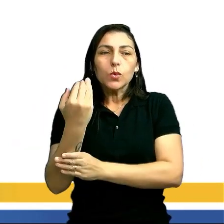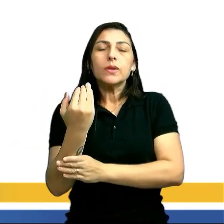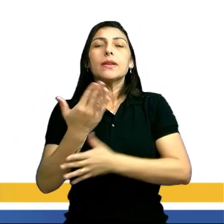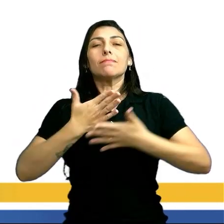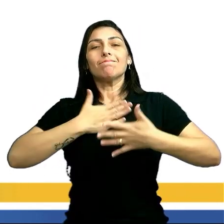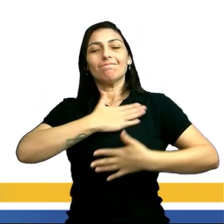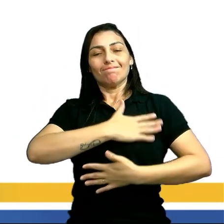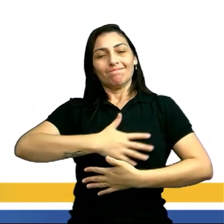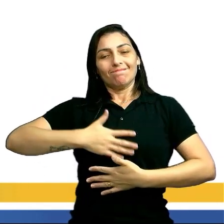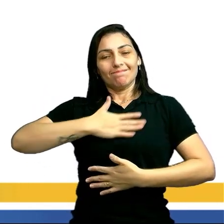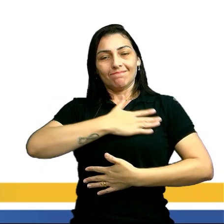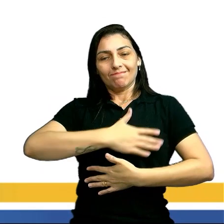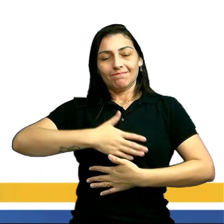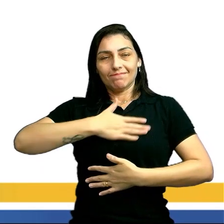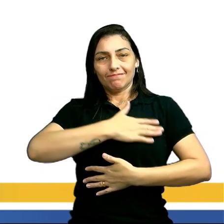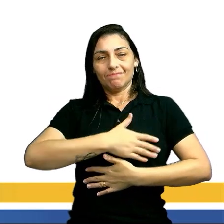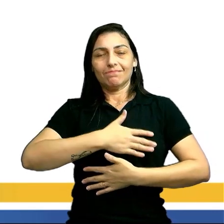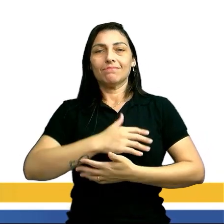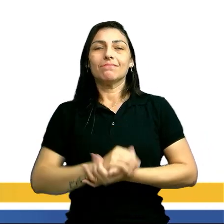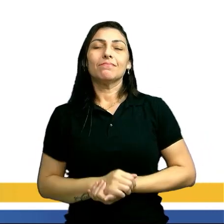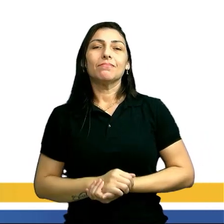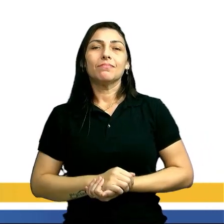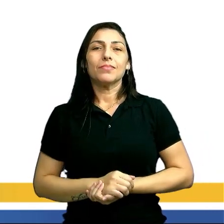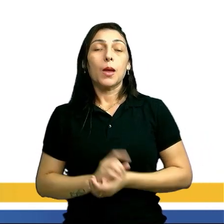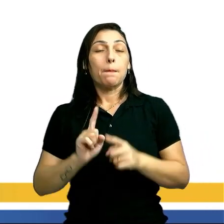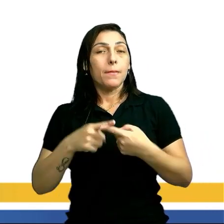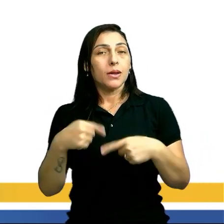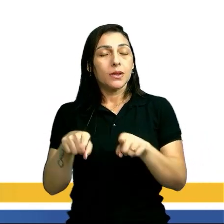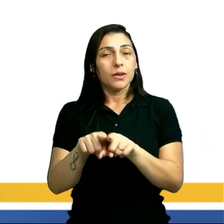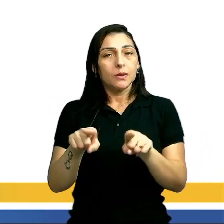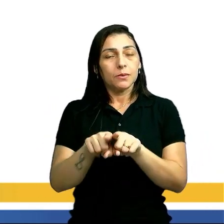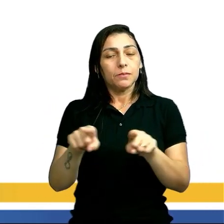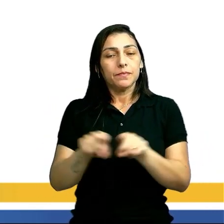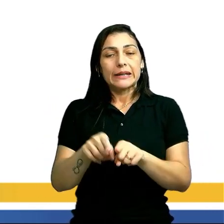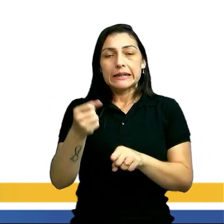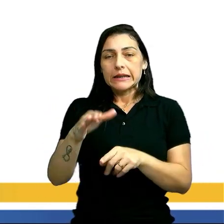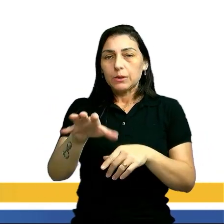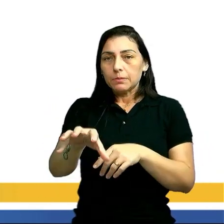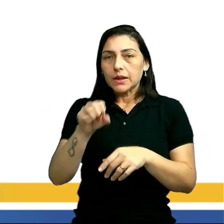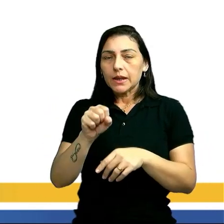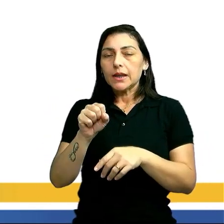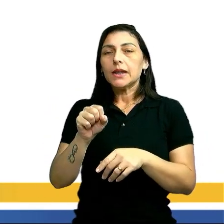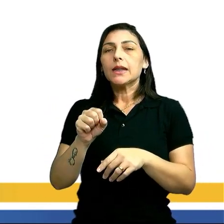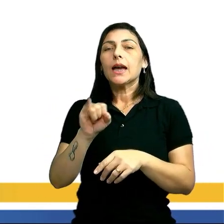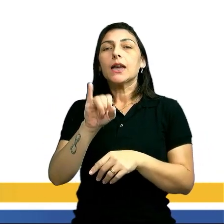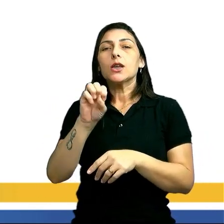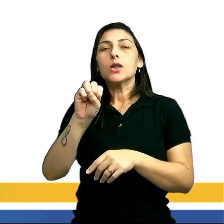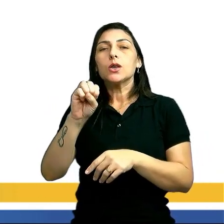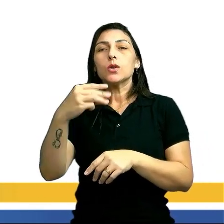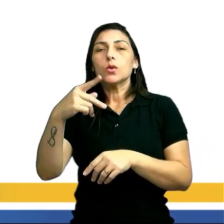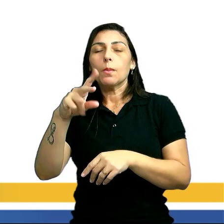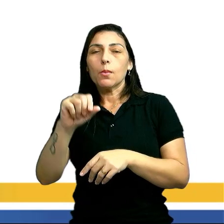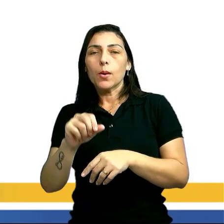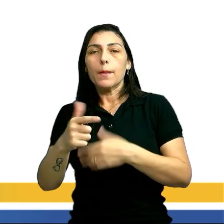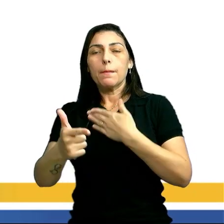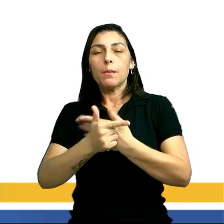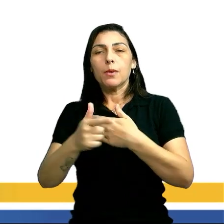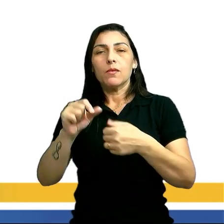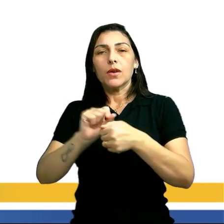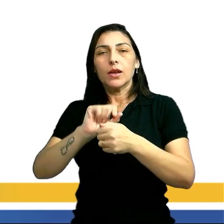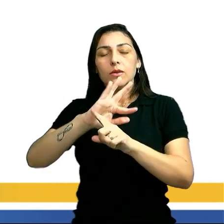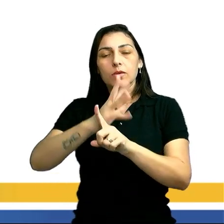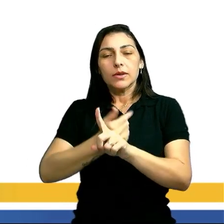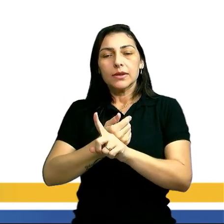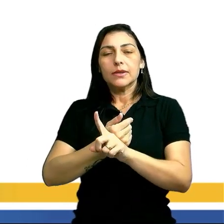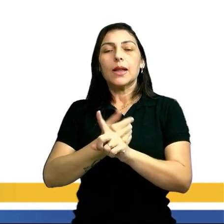de produzir sensações agradáveis. Mas também o fato de que se eu pegar isopor e papel para mim fazer uma obra de